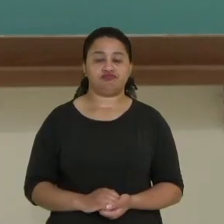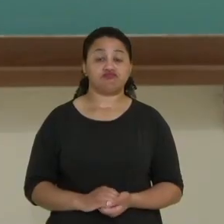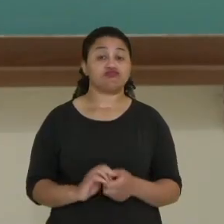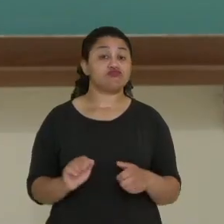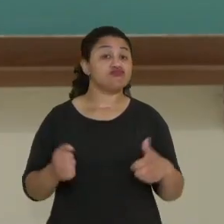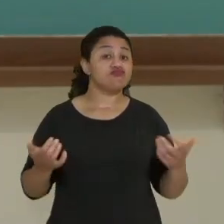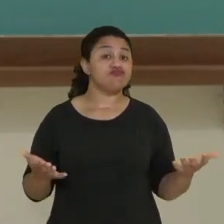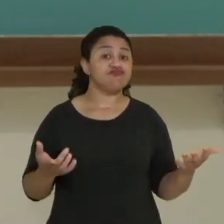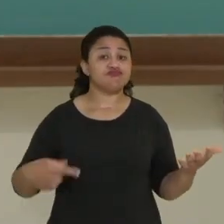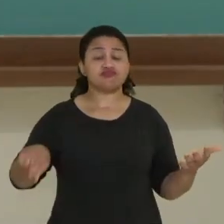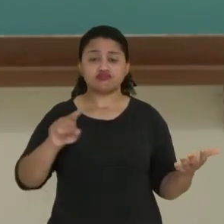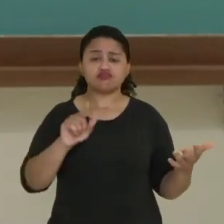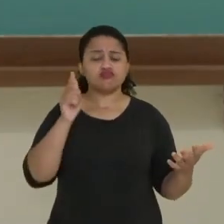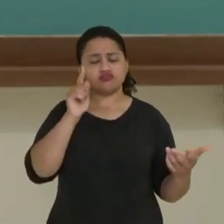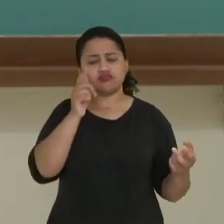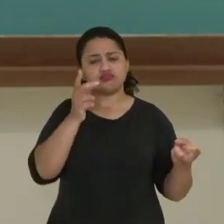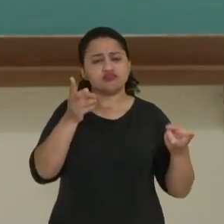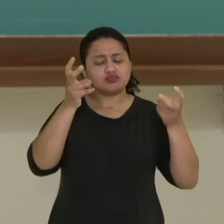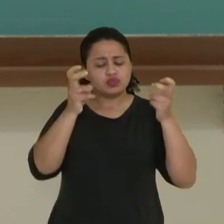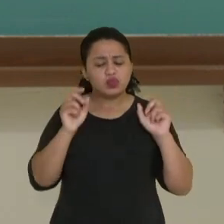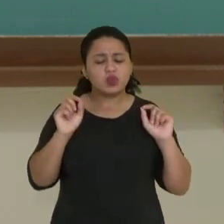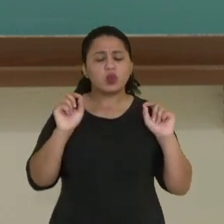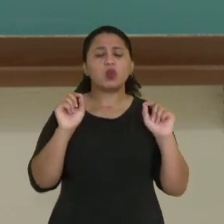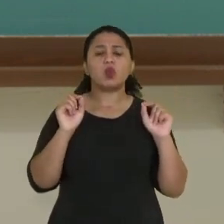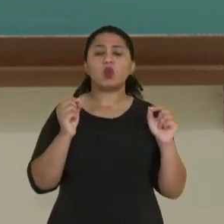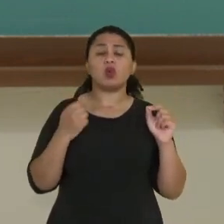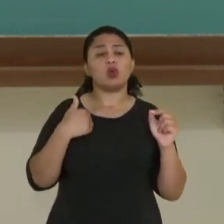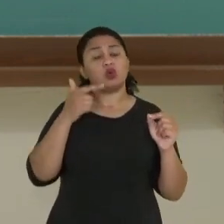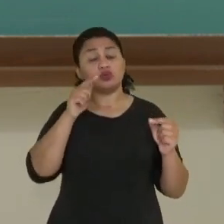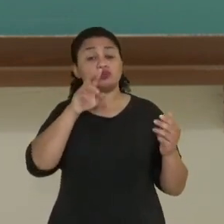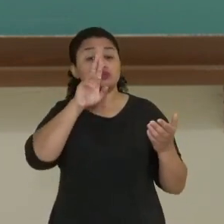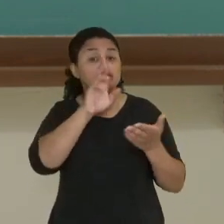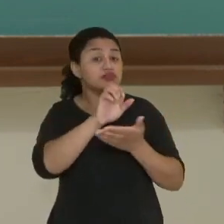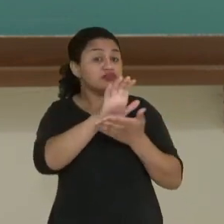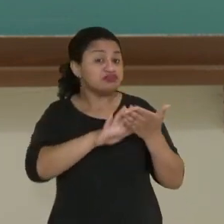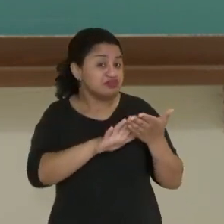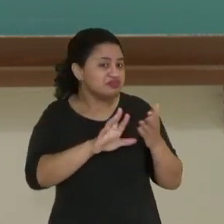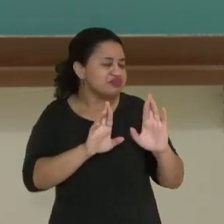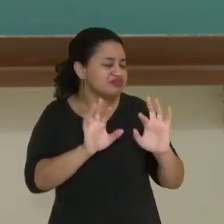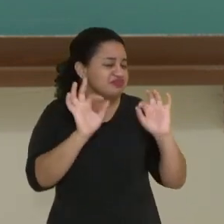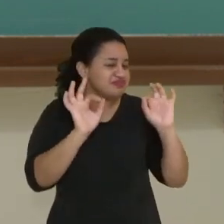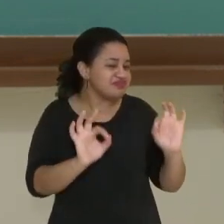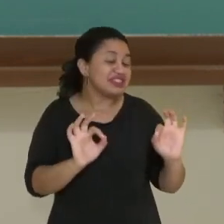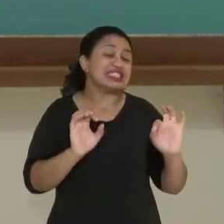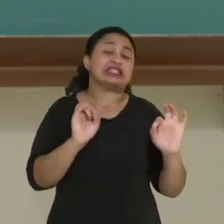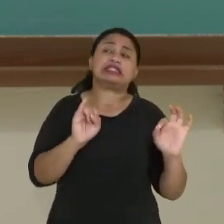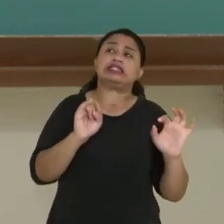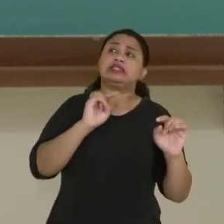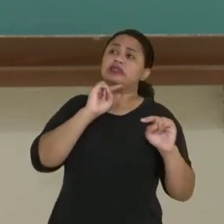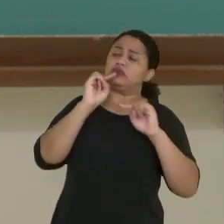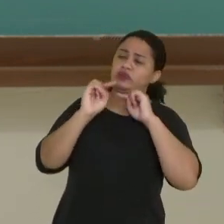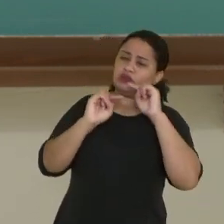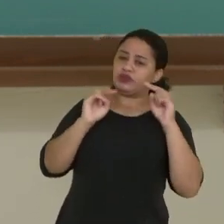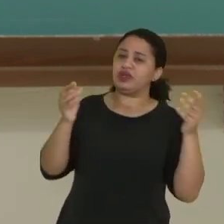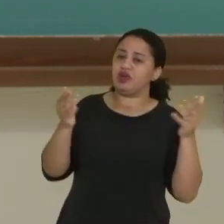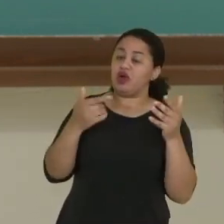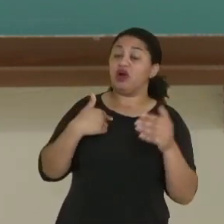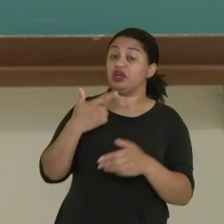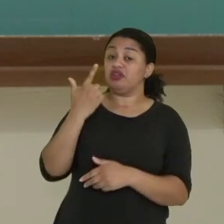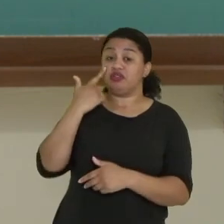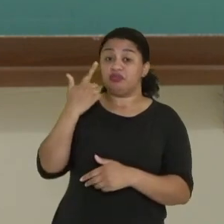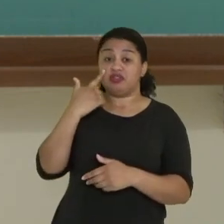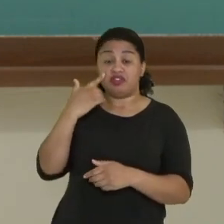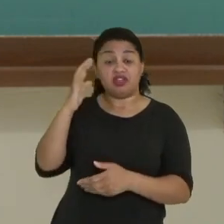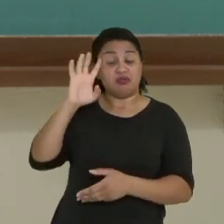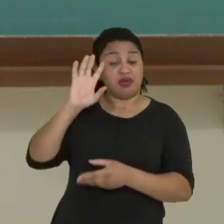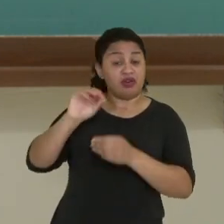Bacana, e aí? Você observou? Notou? Conseguiu responder? Espero que sim. Mas caso tenha ficado uma dúvida, então vamos ver, né,